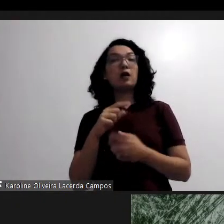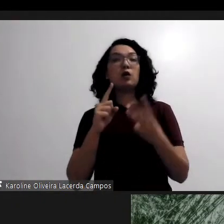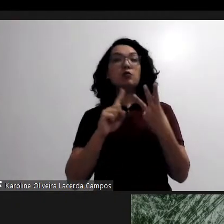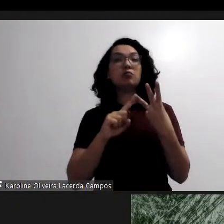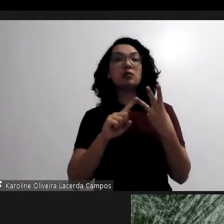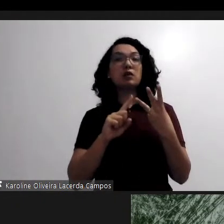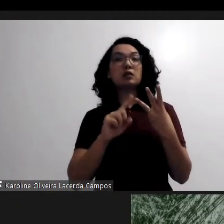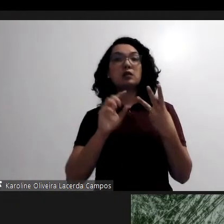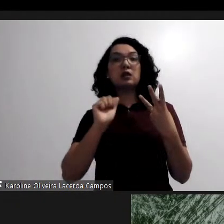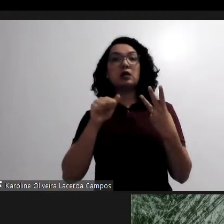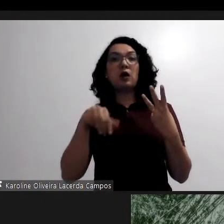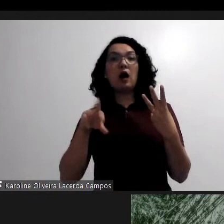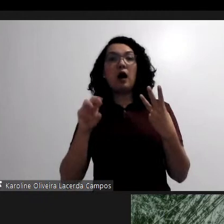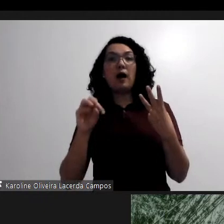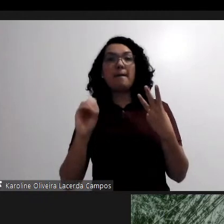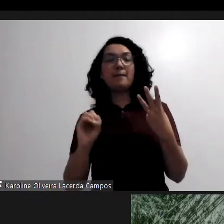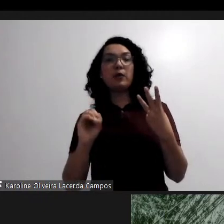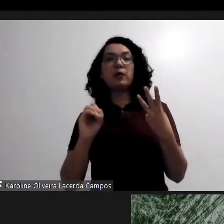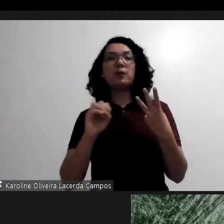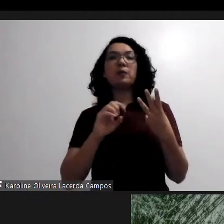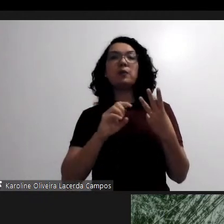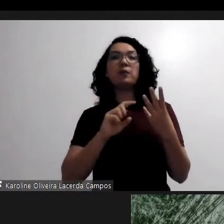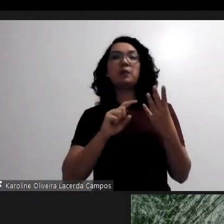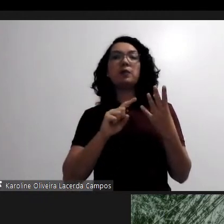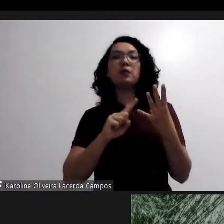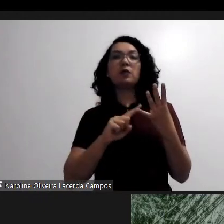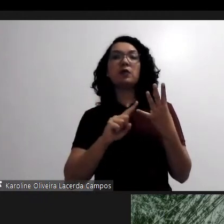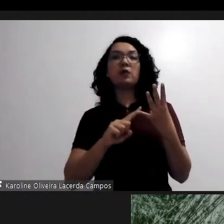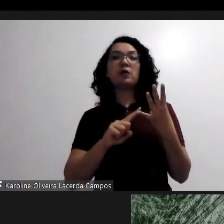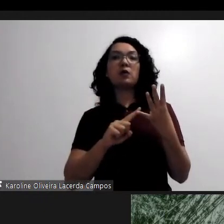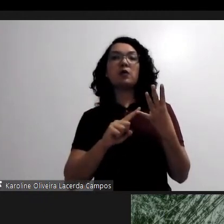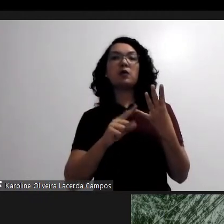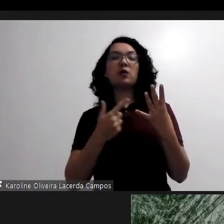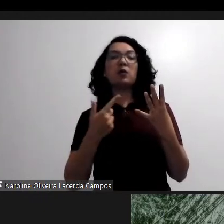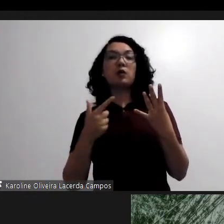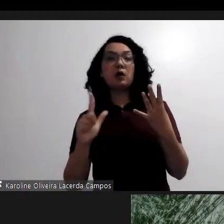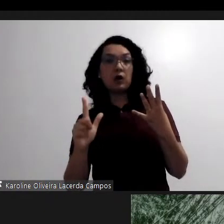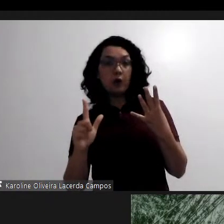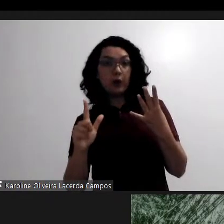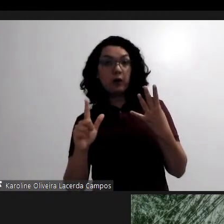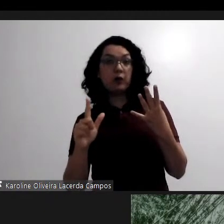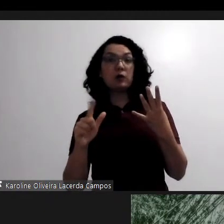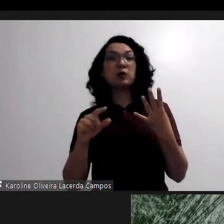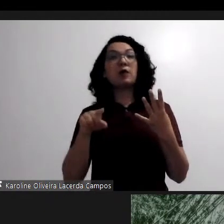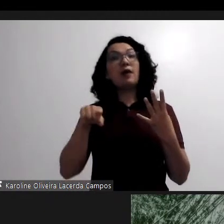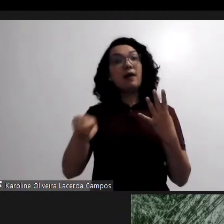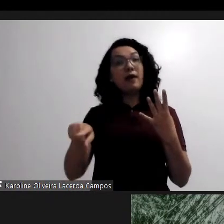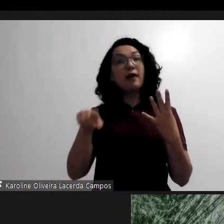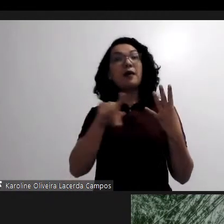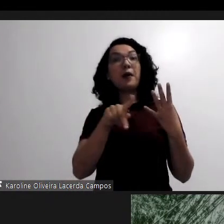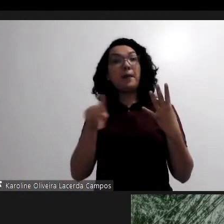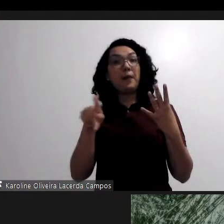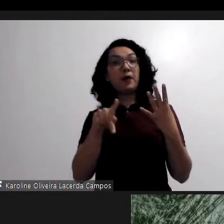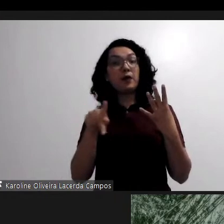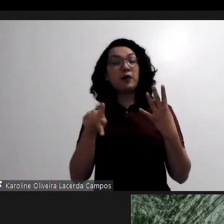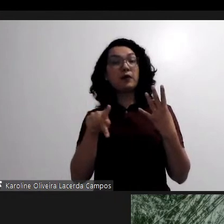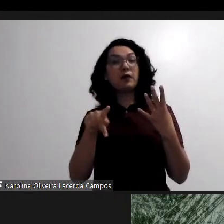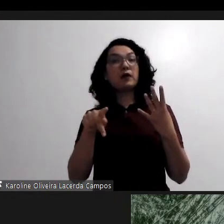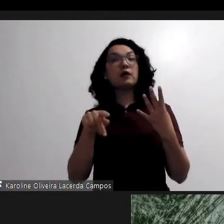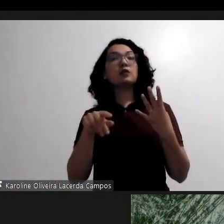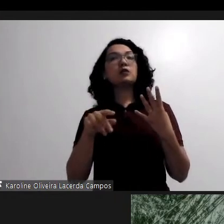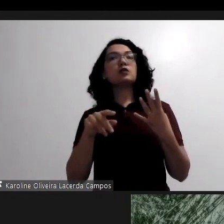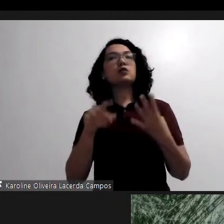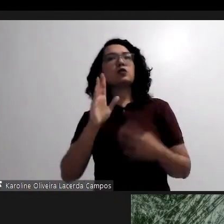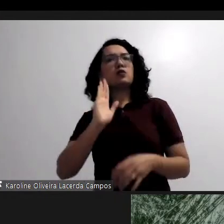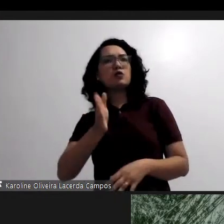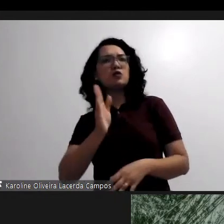de 96, e coautor do livro Oswaldo Arthur Bratic, de 2012. Hugo Segawa foi professor